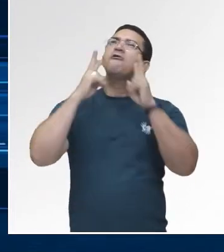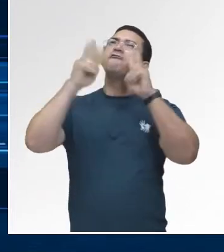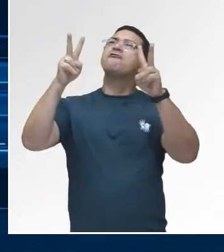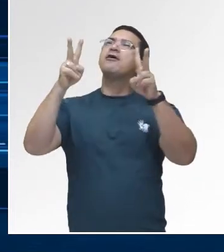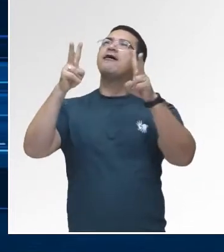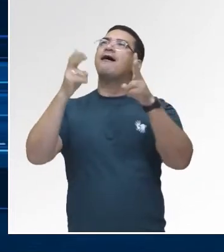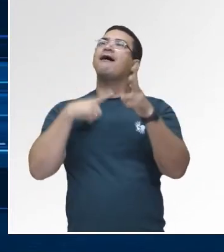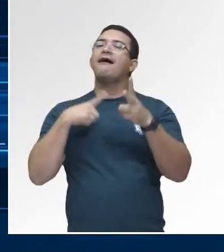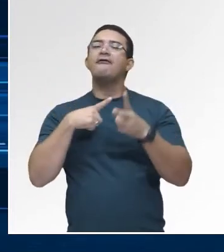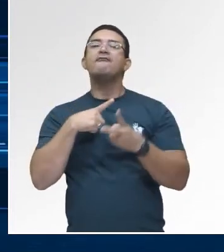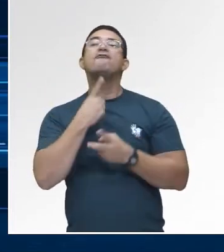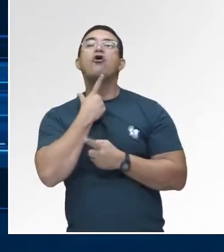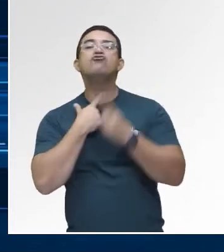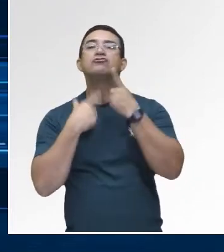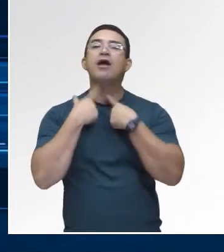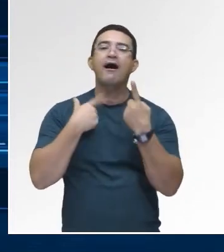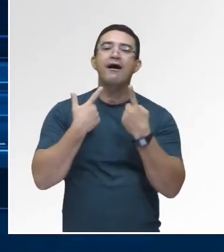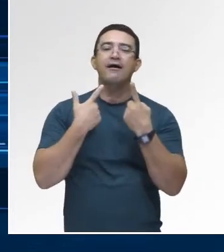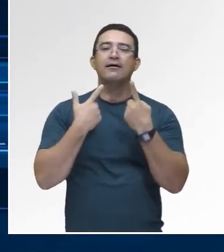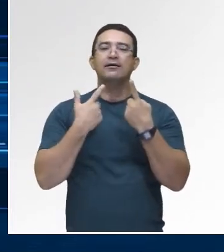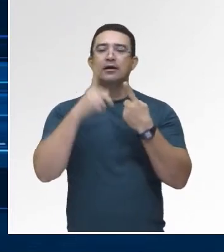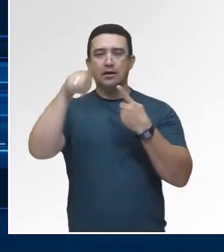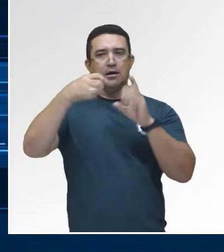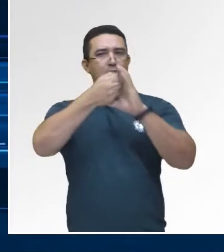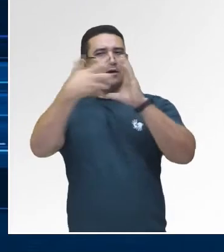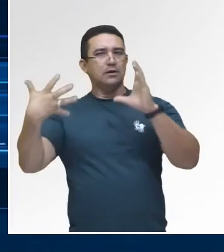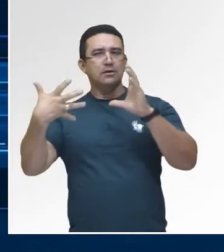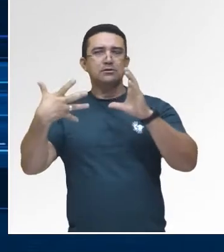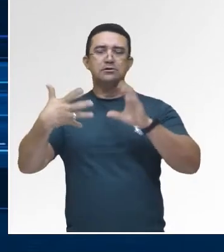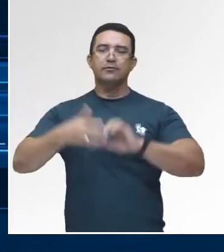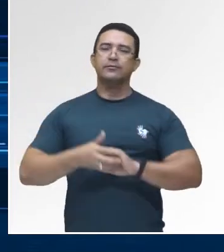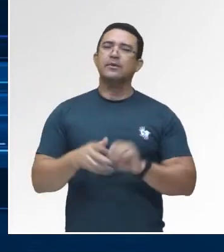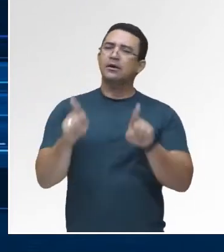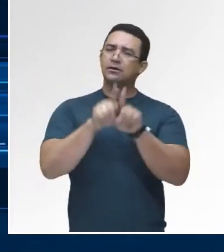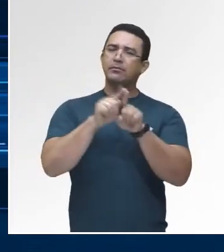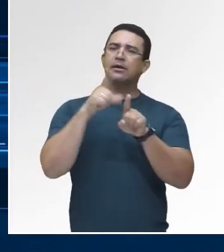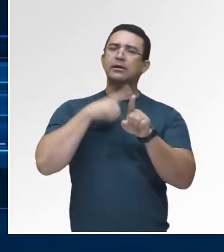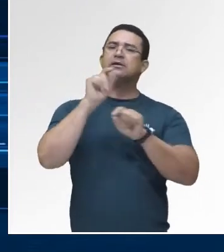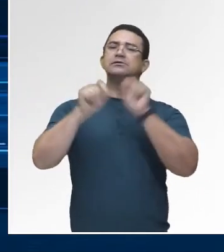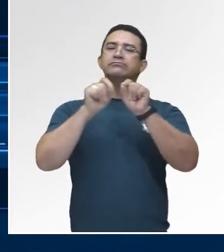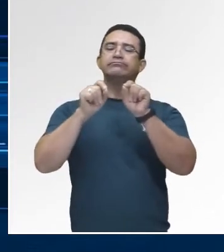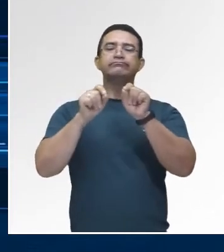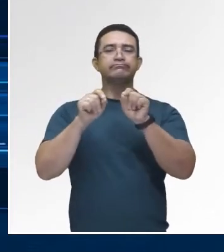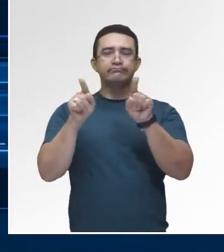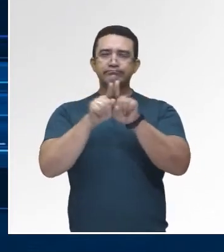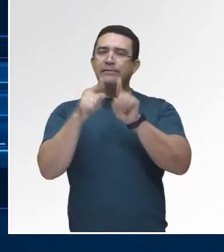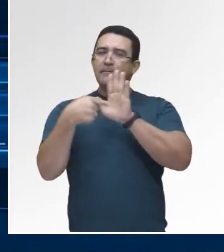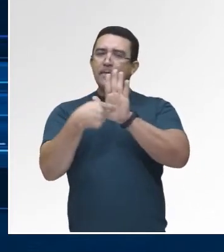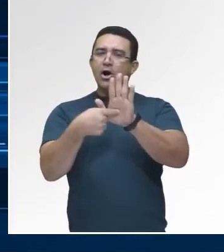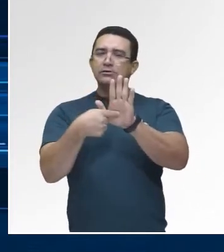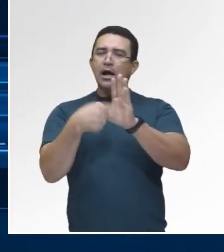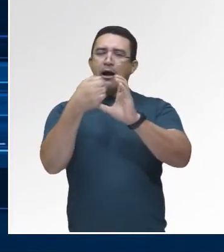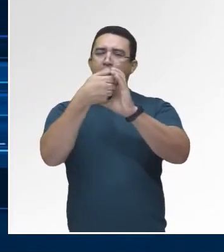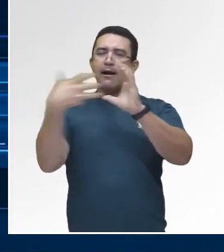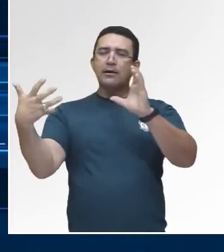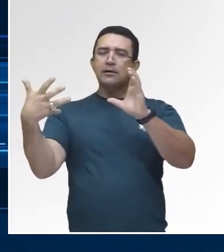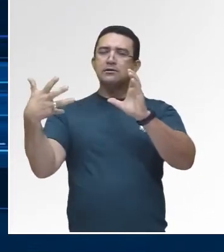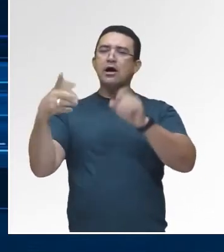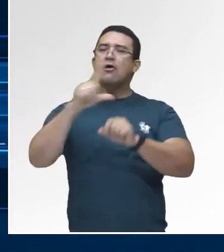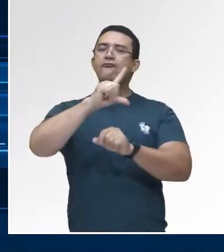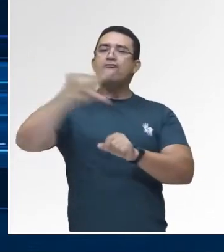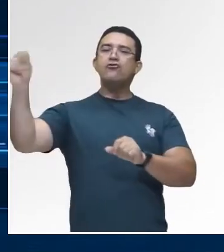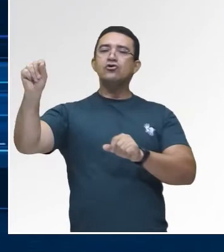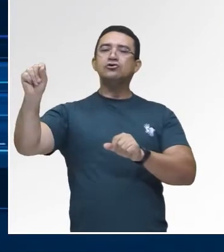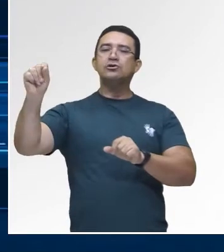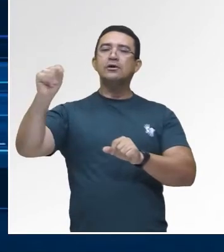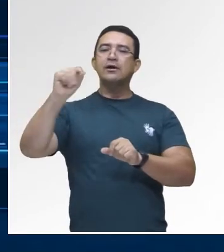aqui, ok? Muito bem. E vai ter, sim, essa característica da morte. É uma do escapismo, né?